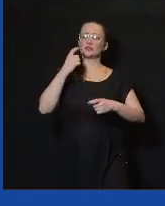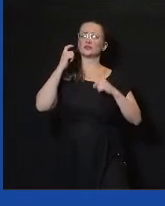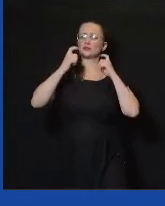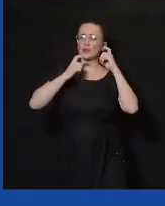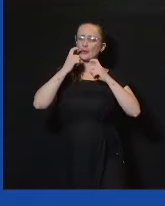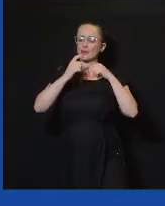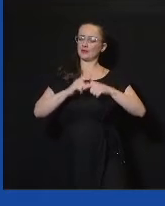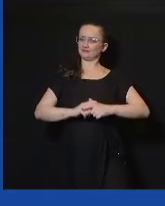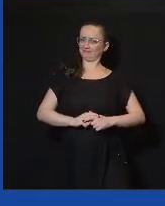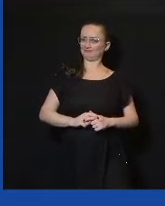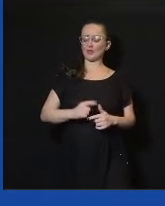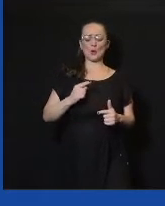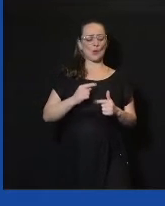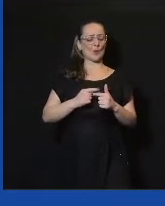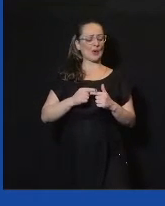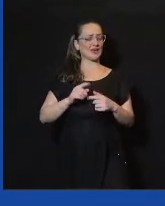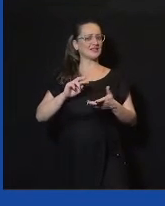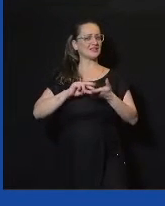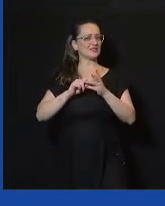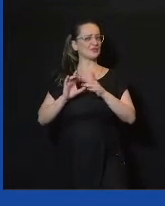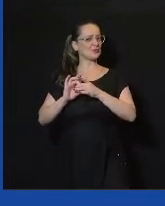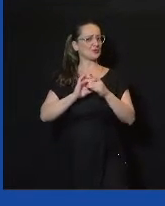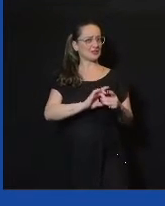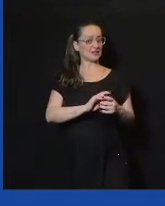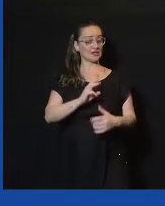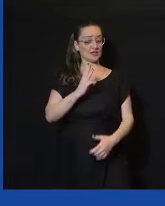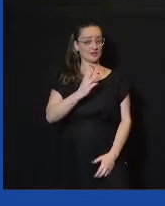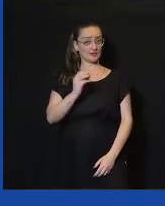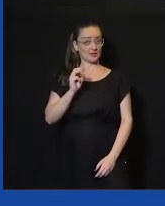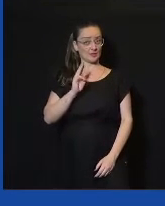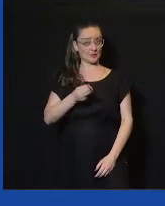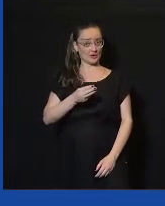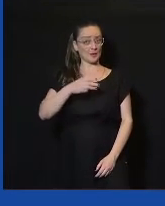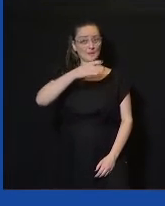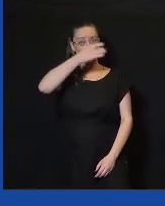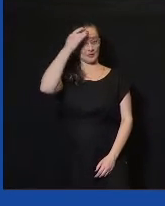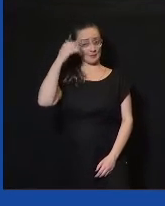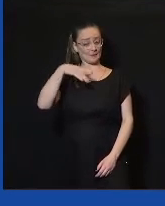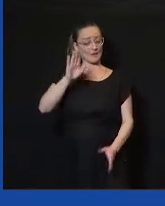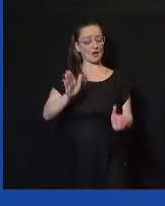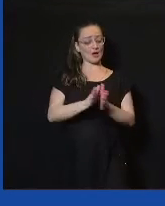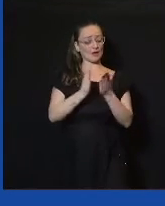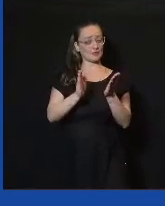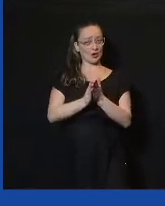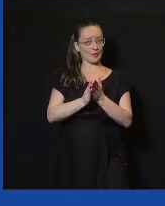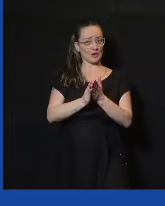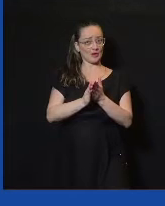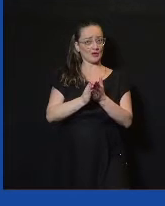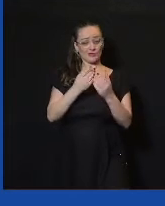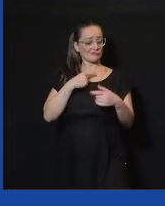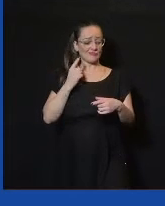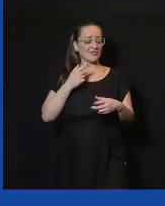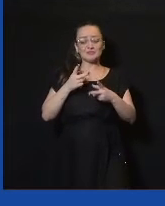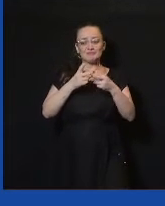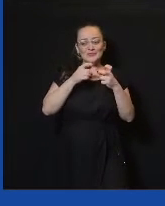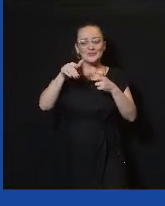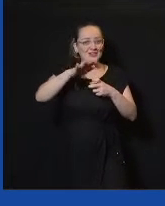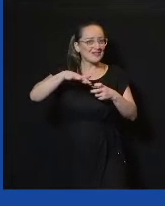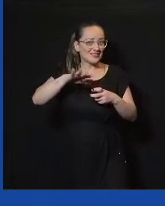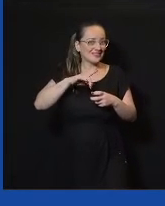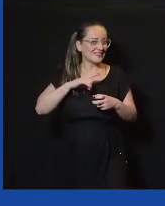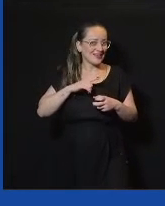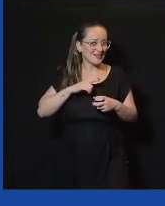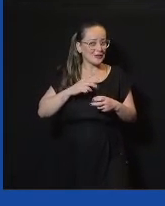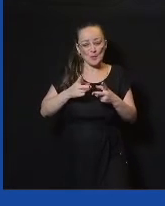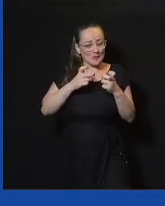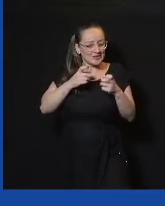tem como pano de fundo de que 30 milhões de pessoas, que são os mais vulneráveis e os mais pobres do Brasil, não estavam no radar de visibilidade das políticas